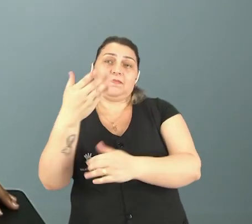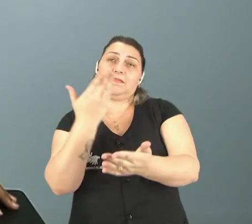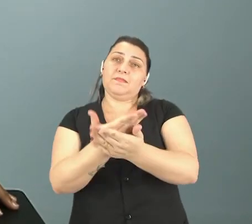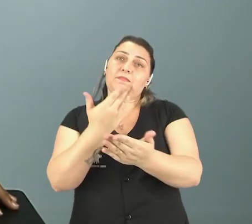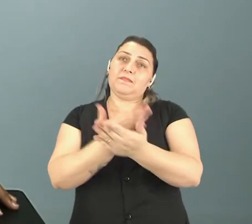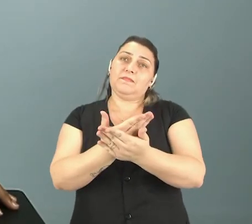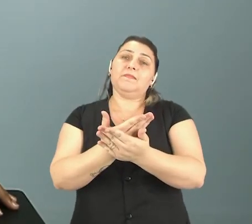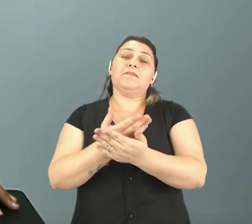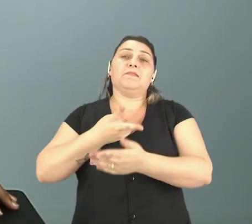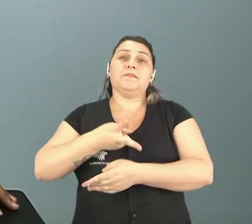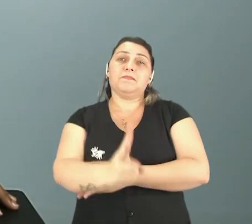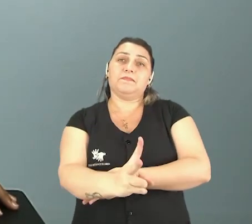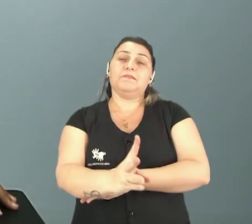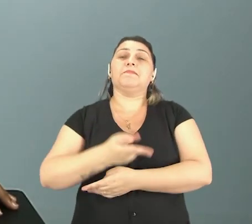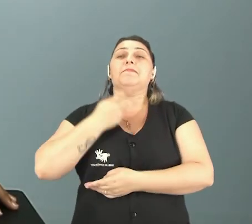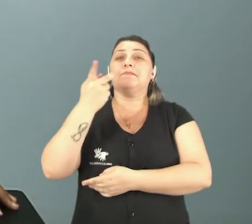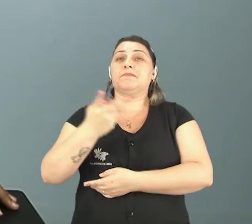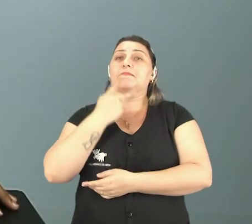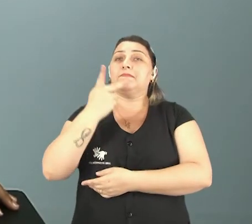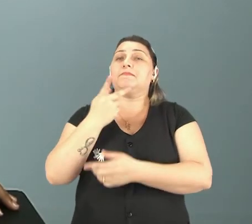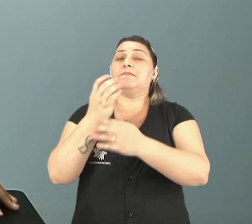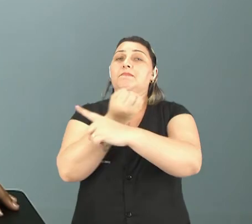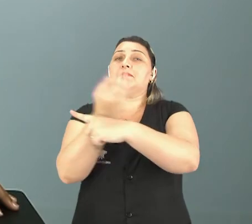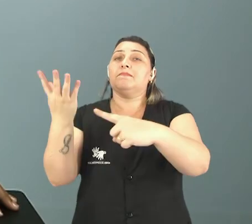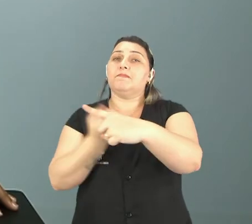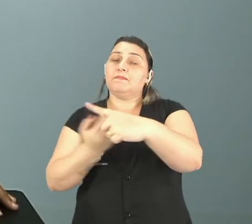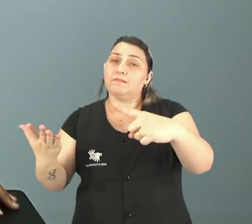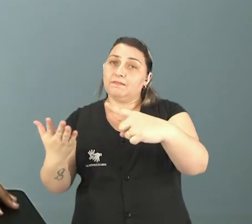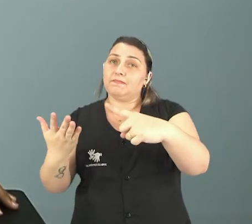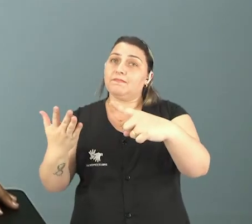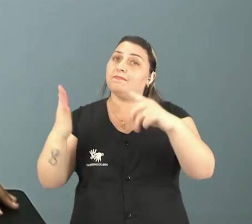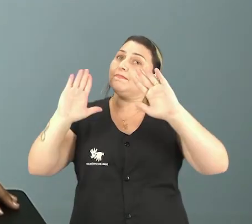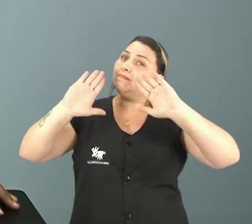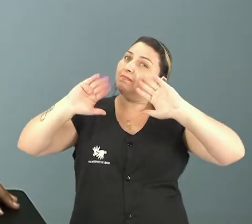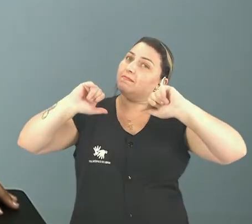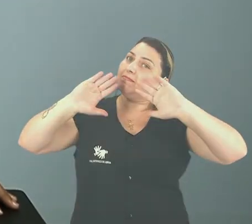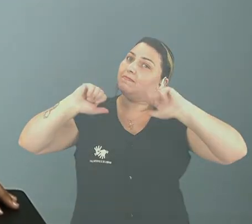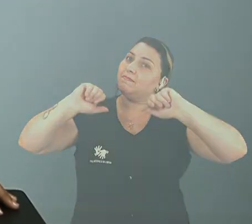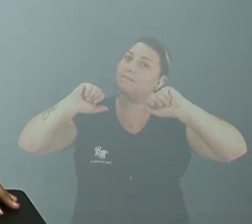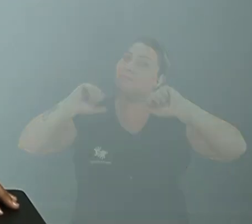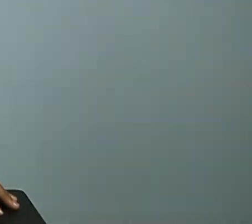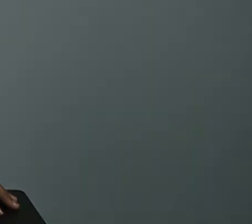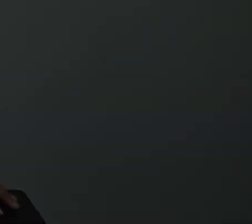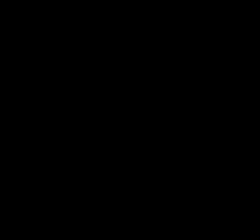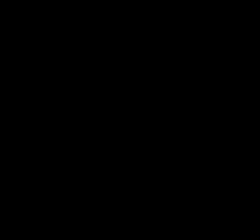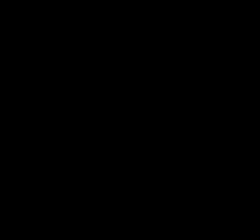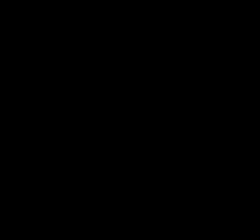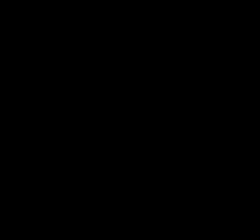próxima aula para continuarmos falando sobre frações equivalentes. Tchau, tchau!